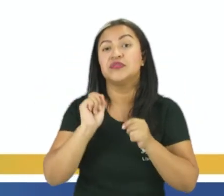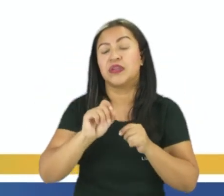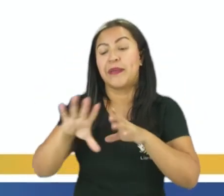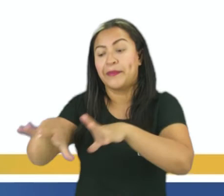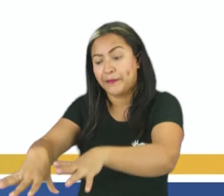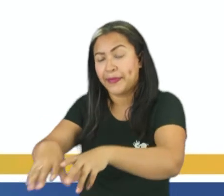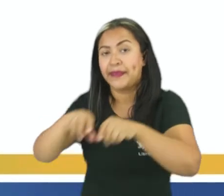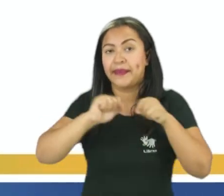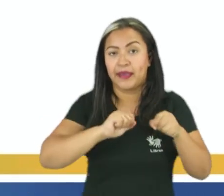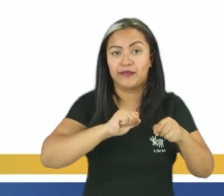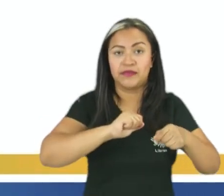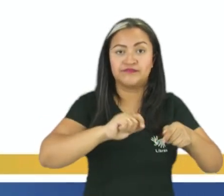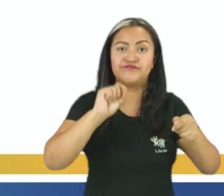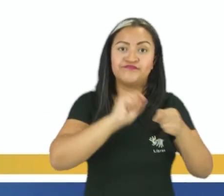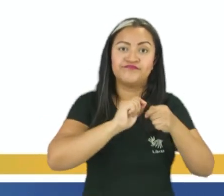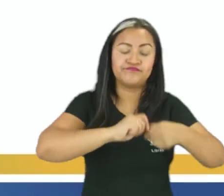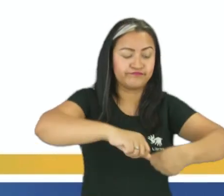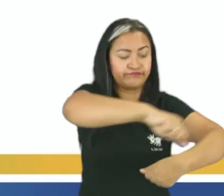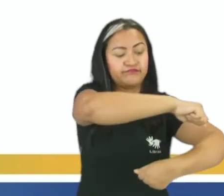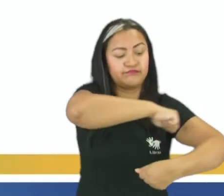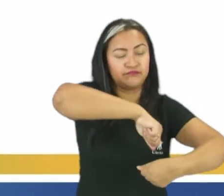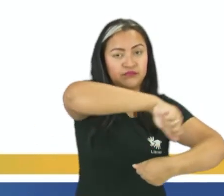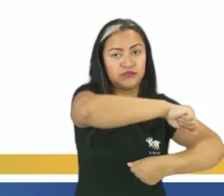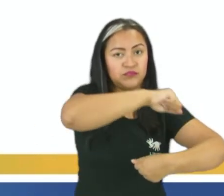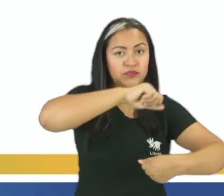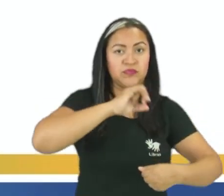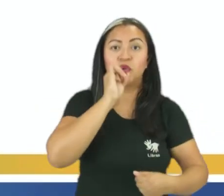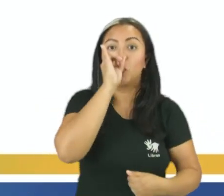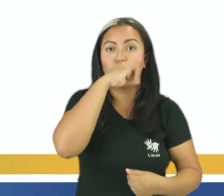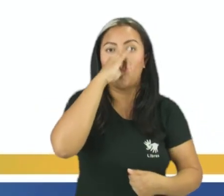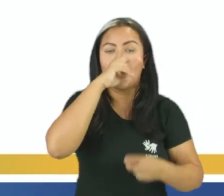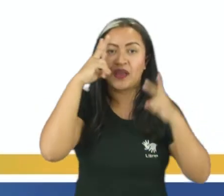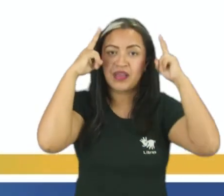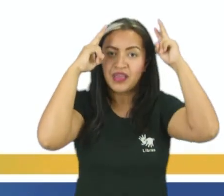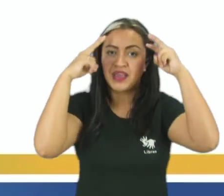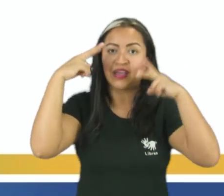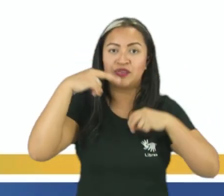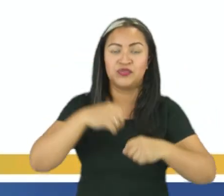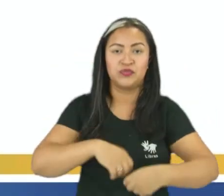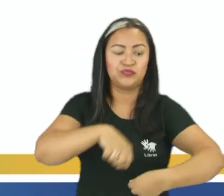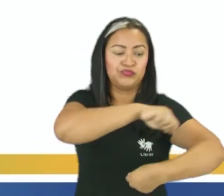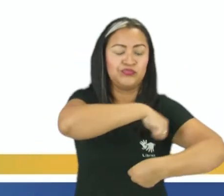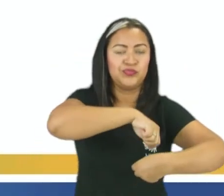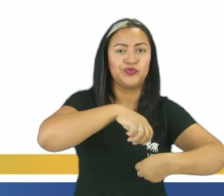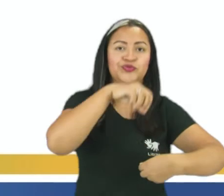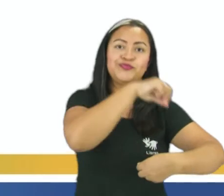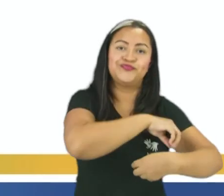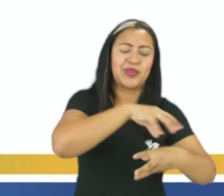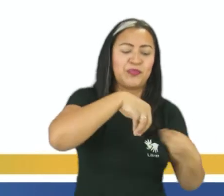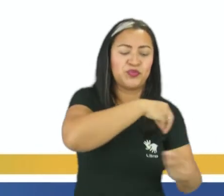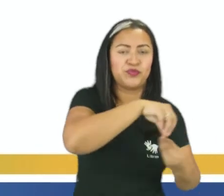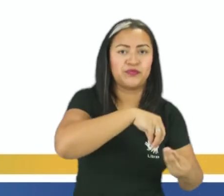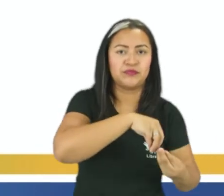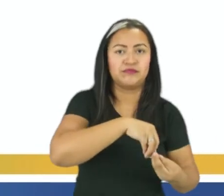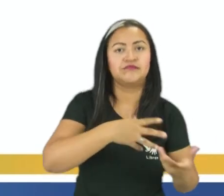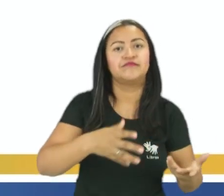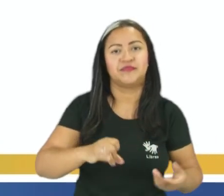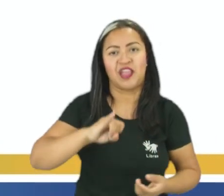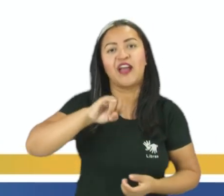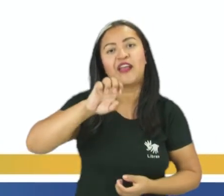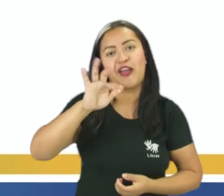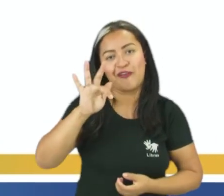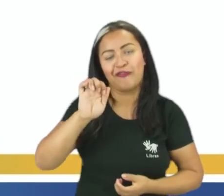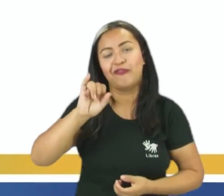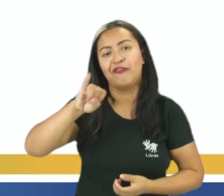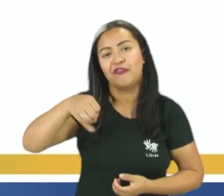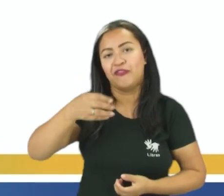e fazendo então aí nasceu aí a feijoada, né? A partir da junção aí de vários ingredientes,